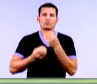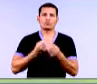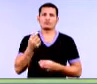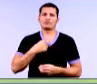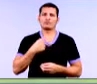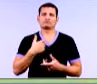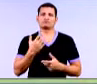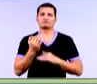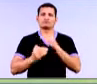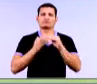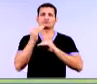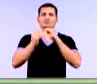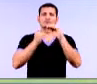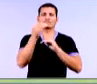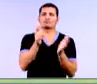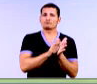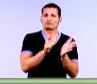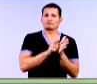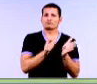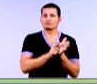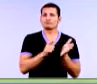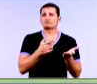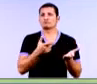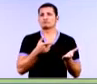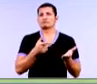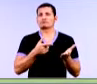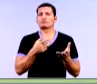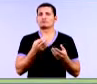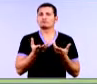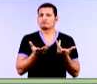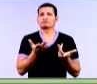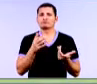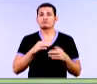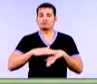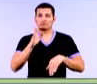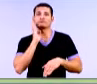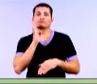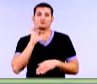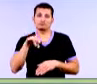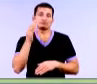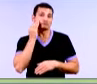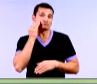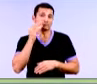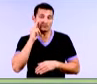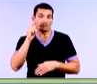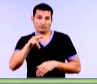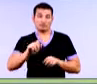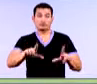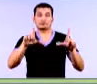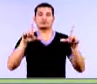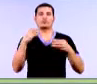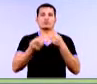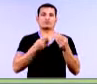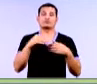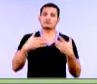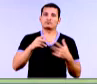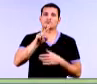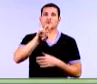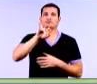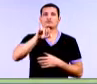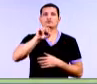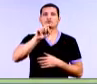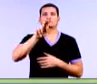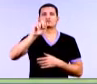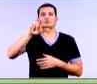desenvolver algo no papel? E convenhamos, o mais legal é testar, o mais legal é você ver funcionando. Então, no caso do Visual G,